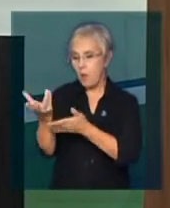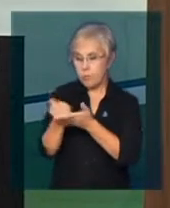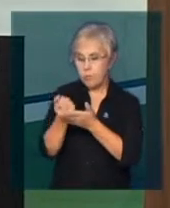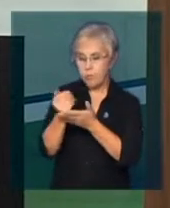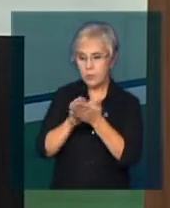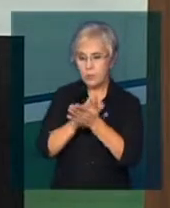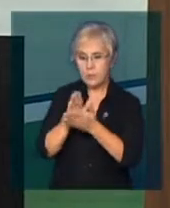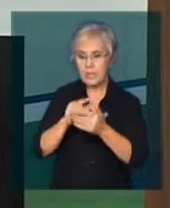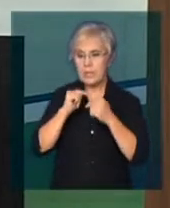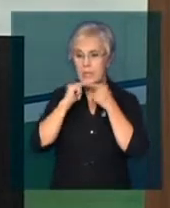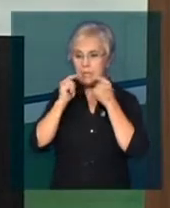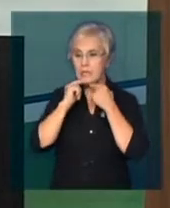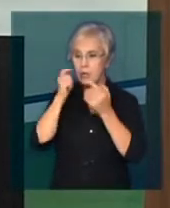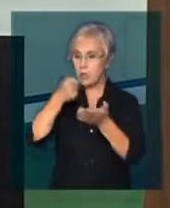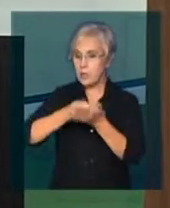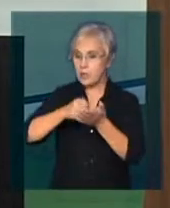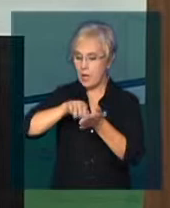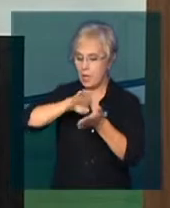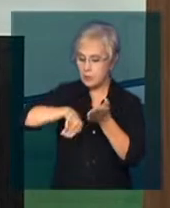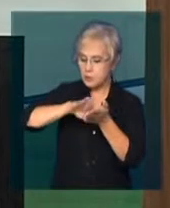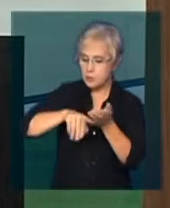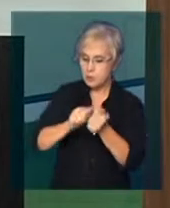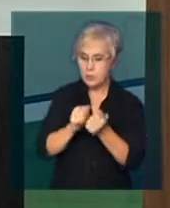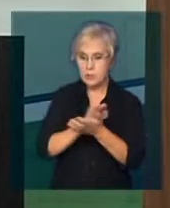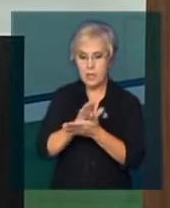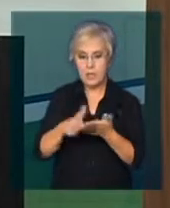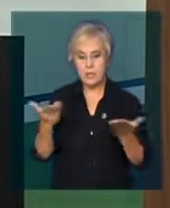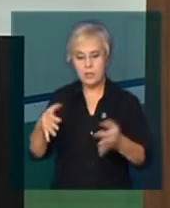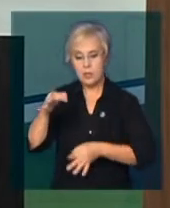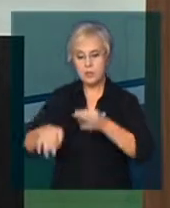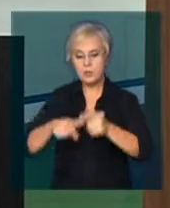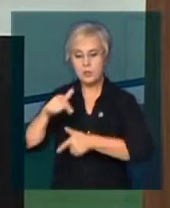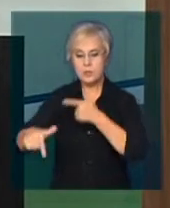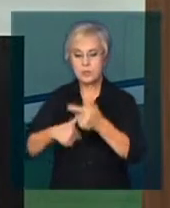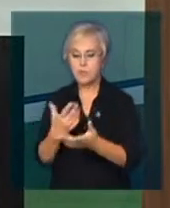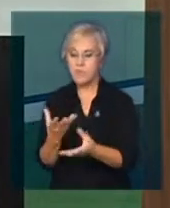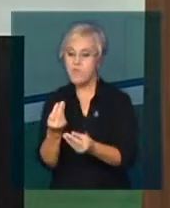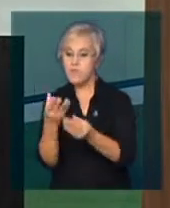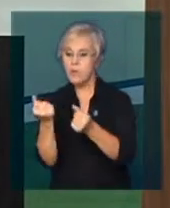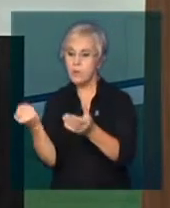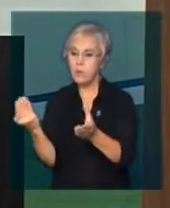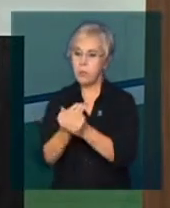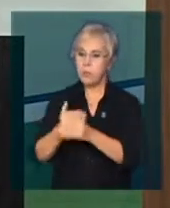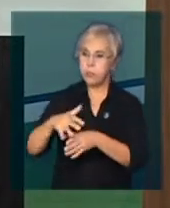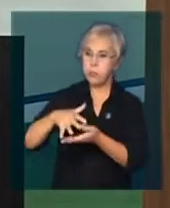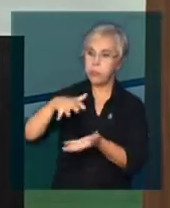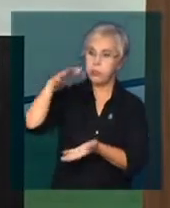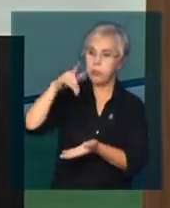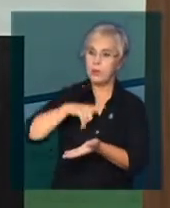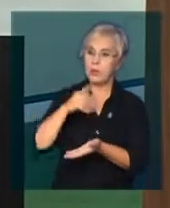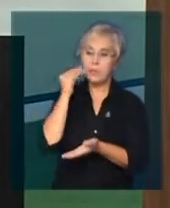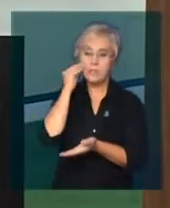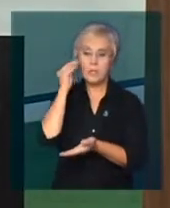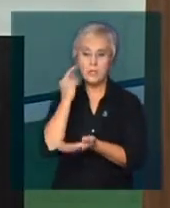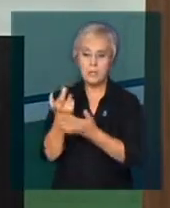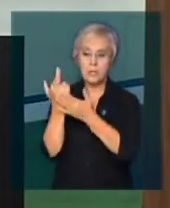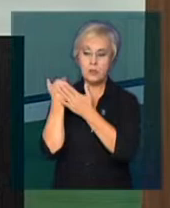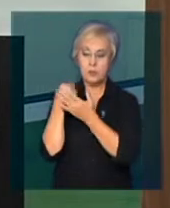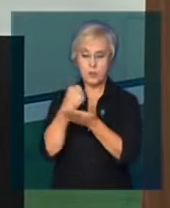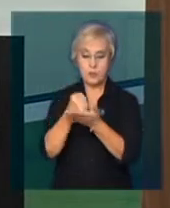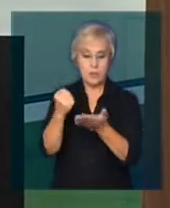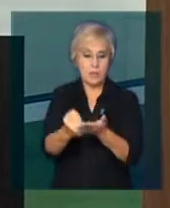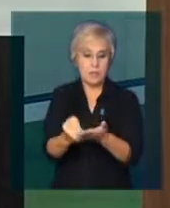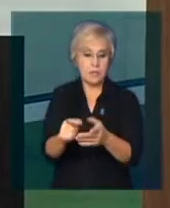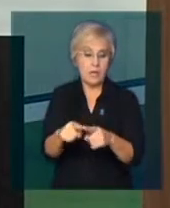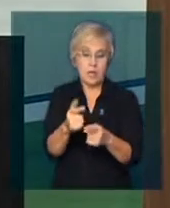contribuições, ninguém é obrigado a descontar nada. Aí a Justiça do Trabalho está cheia de ações que tenta responsabilizar o contratante e ele ganha, porque ele